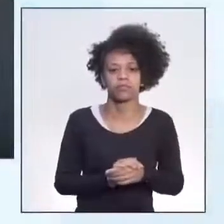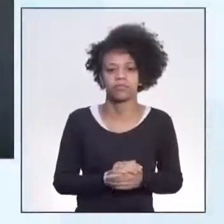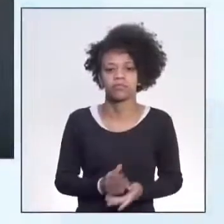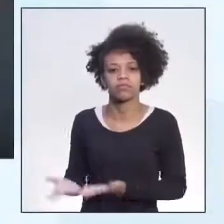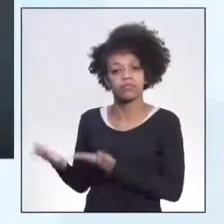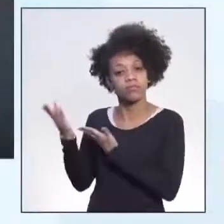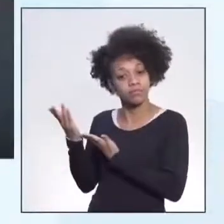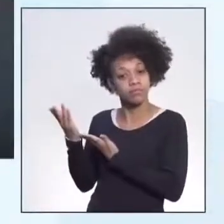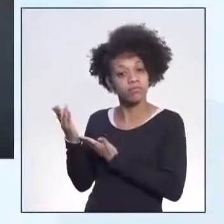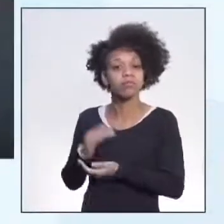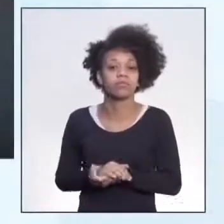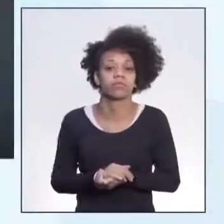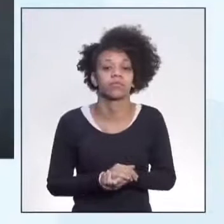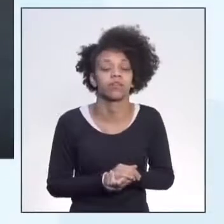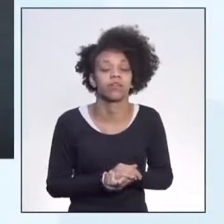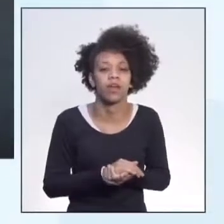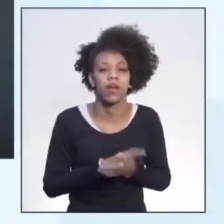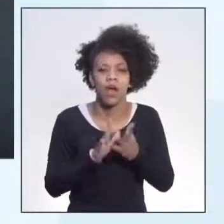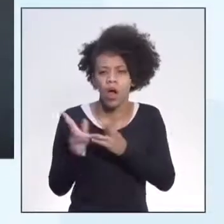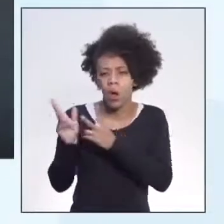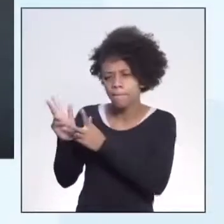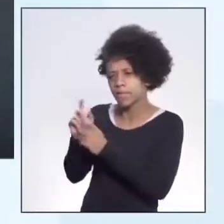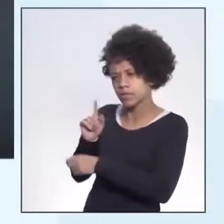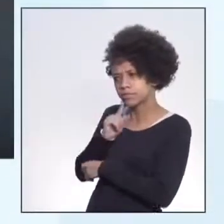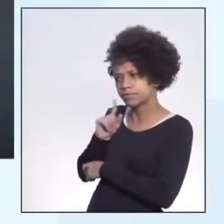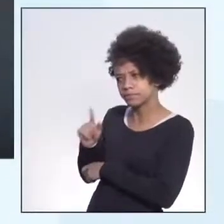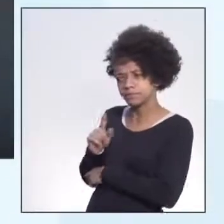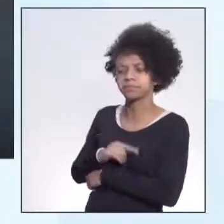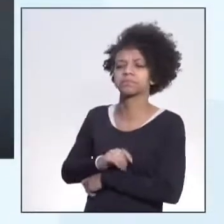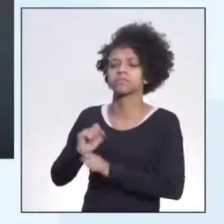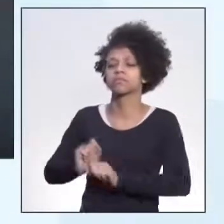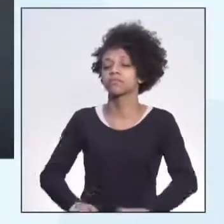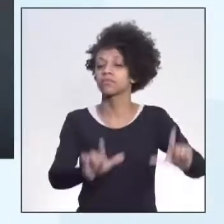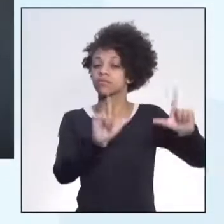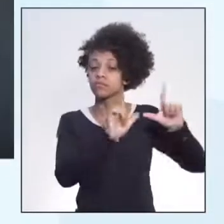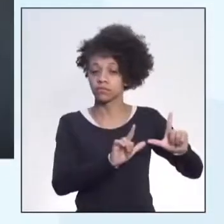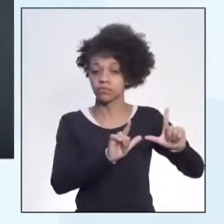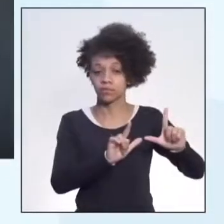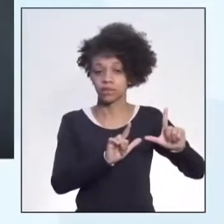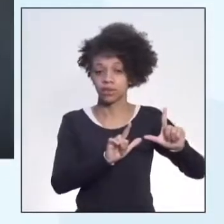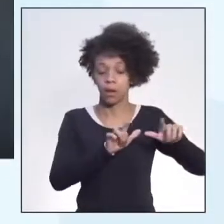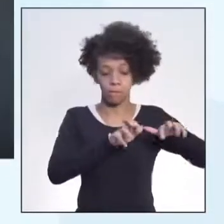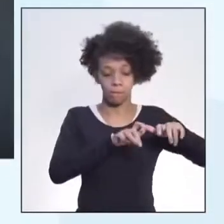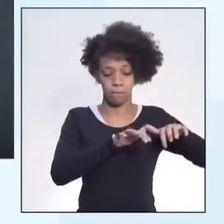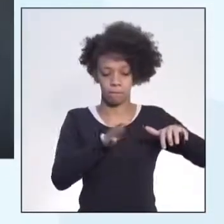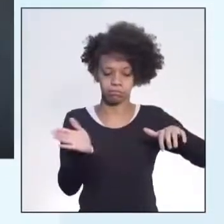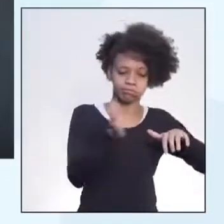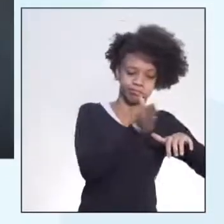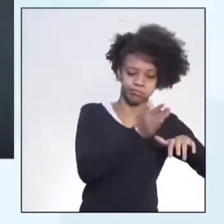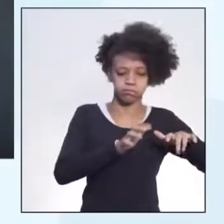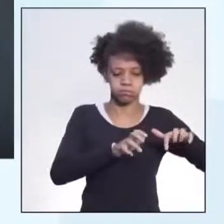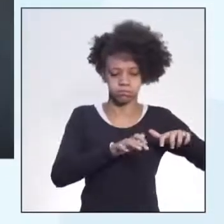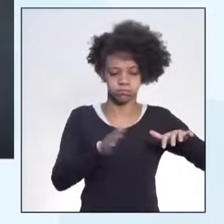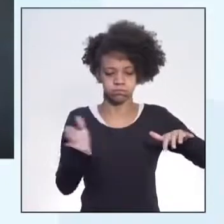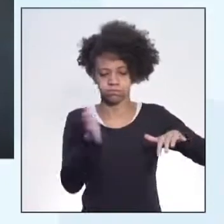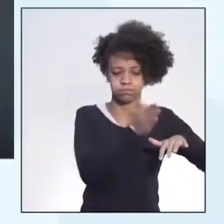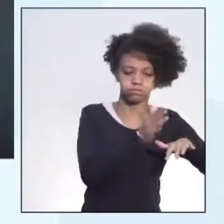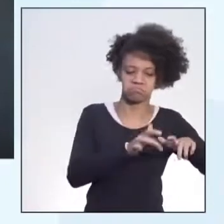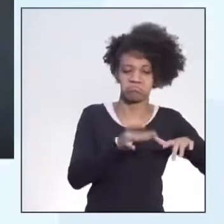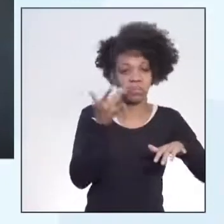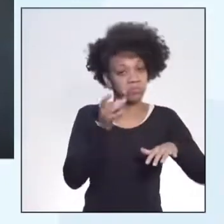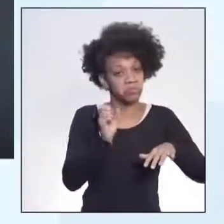leitura, né, dessas imagens. Observem aí. Nós temos, primeiramente, uma máquina de escrever. Não sei se todos vocês